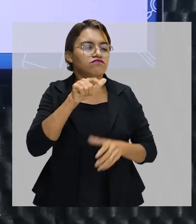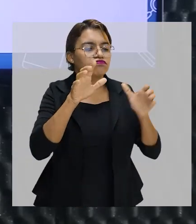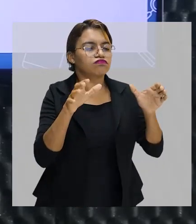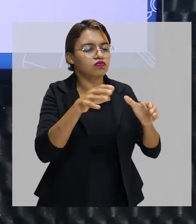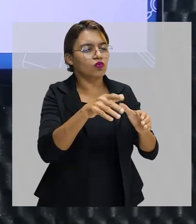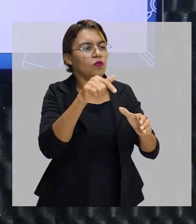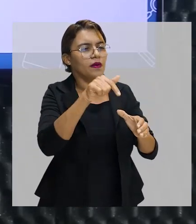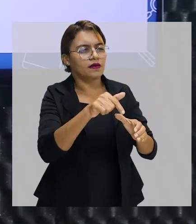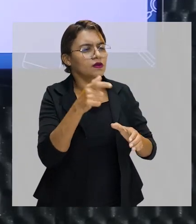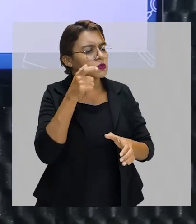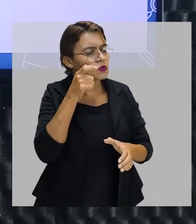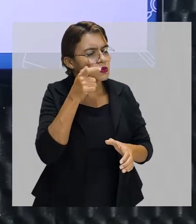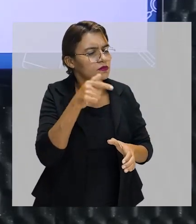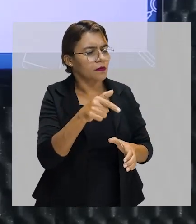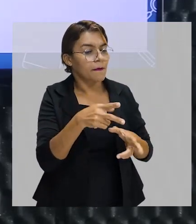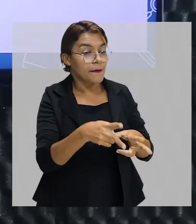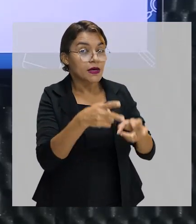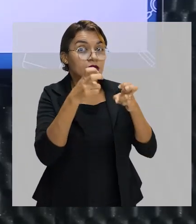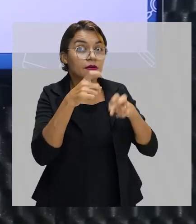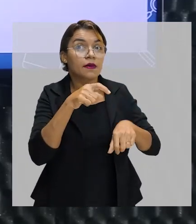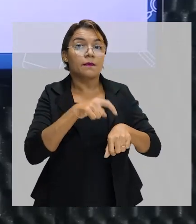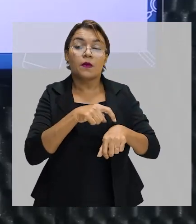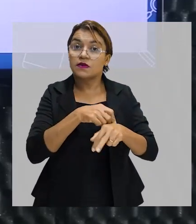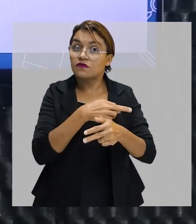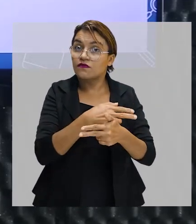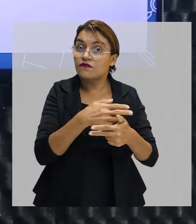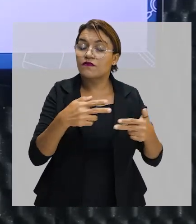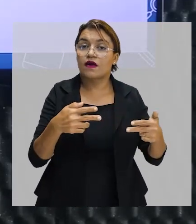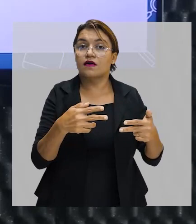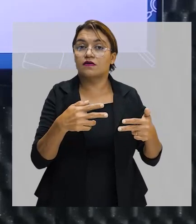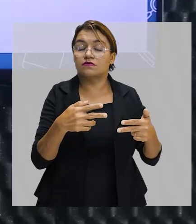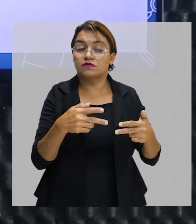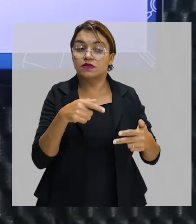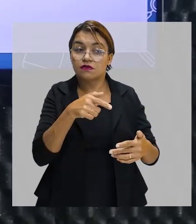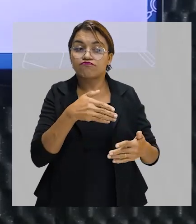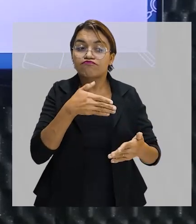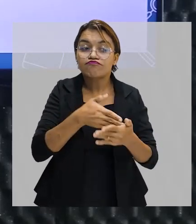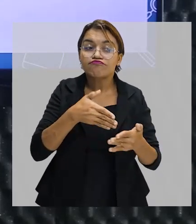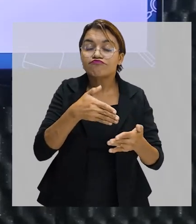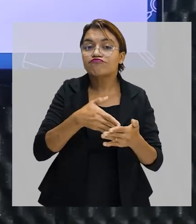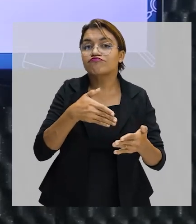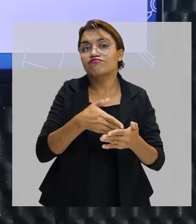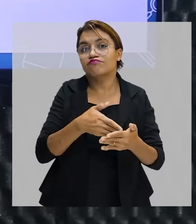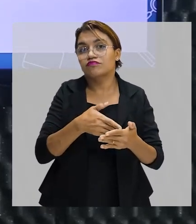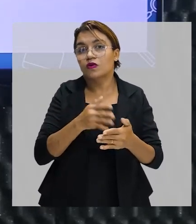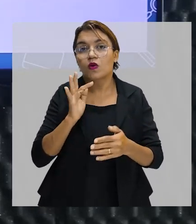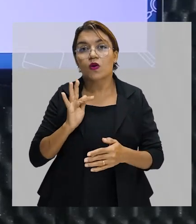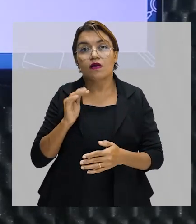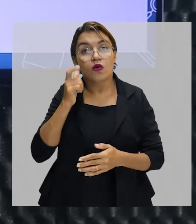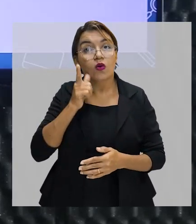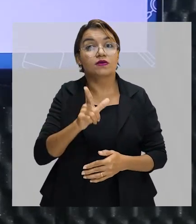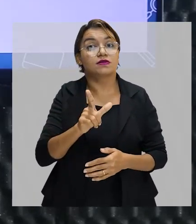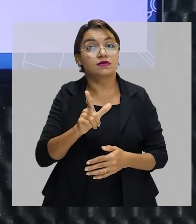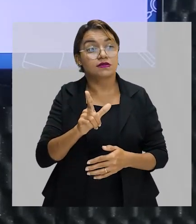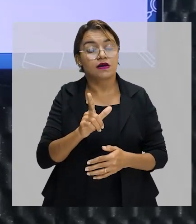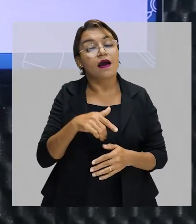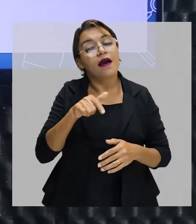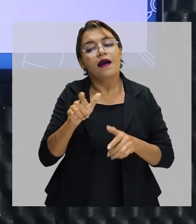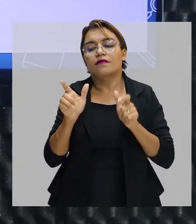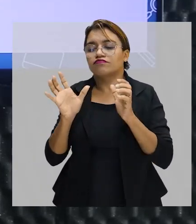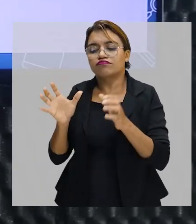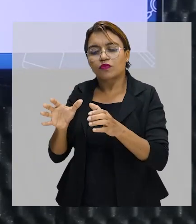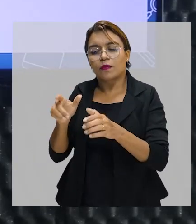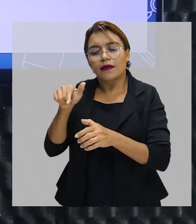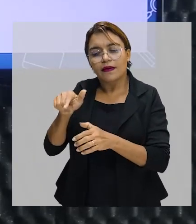não. Eu tenho que perceber situações adversas que me impediriam de ter êxito se eu for por esse caminho. Mas esse aqui é melhor, por